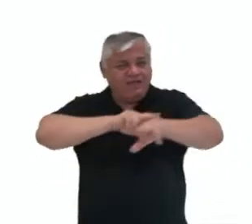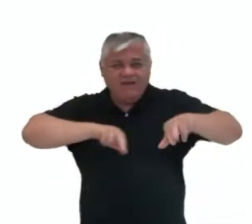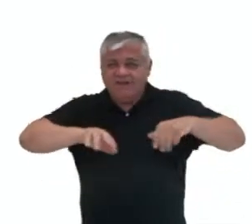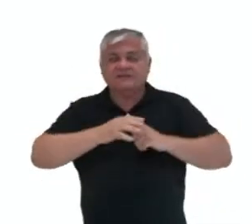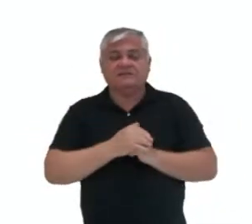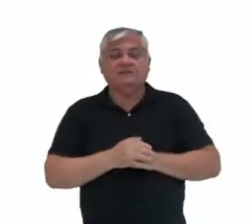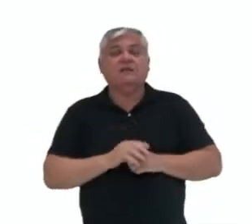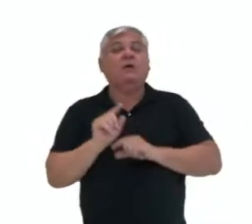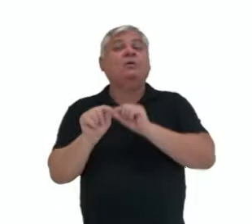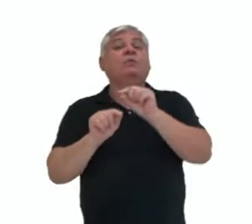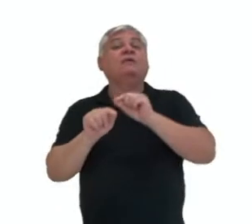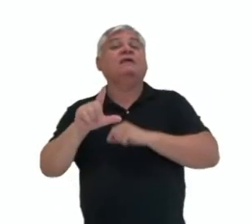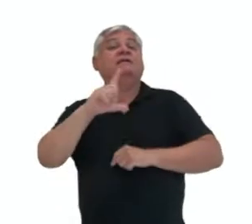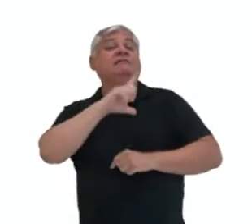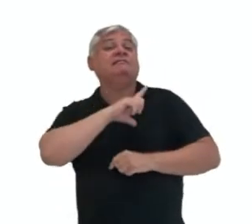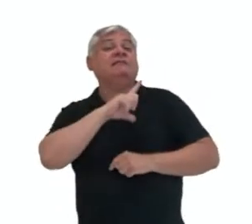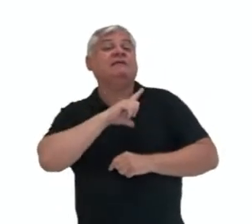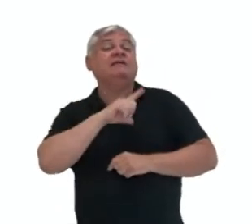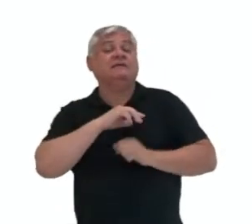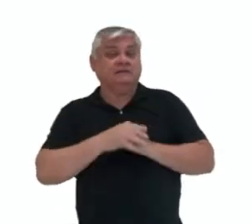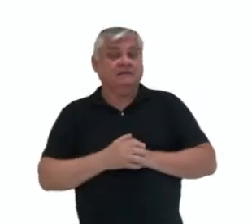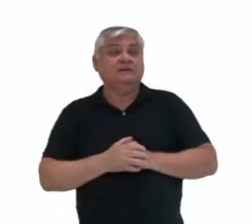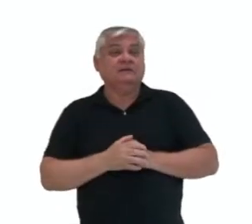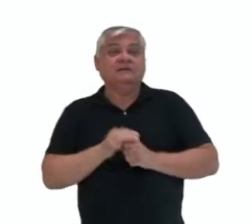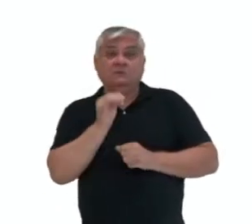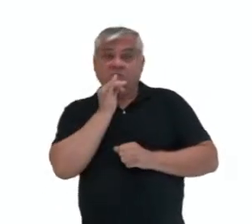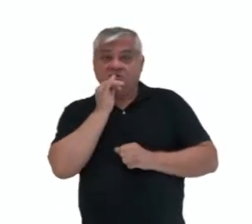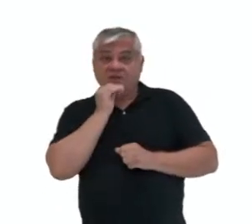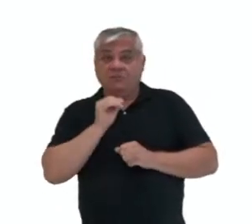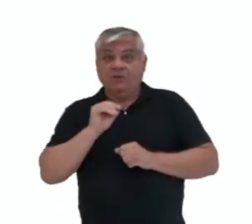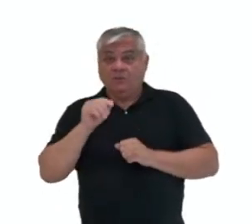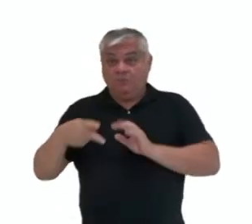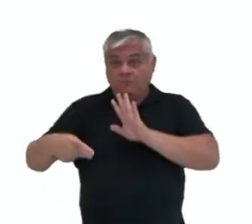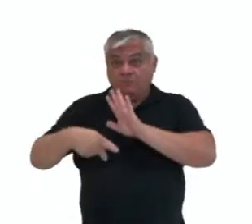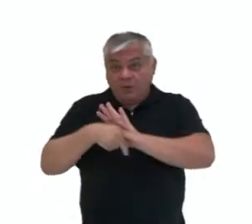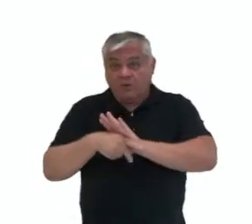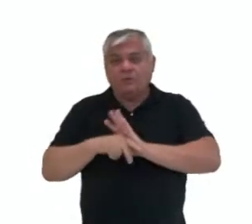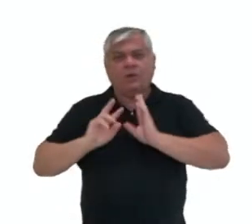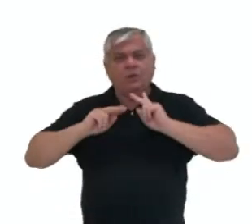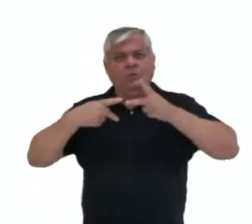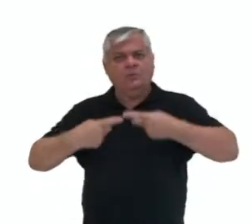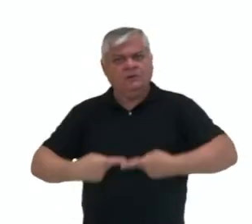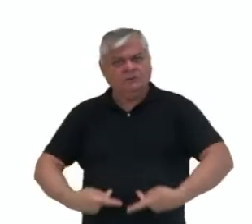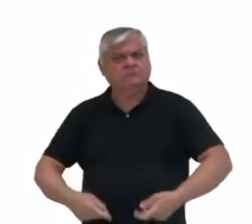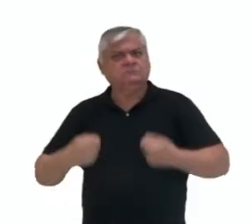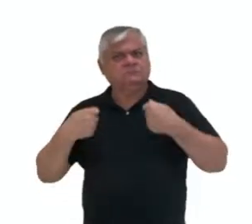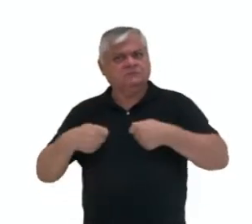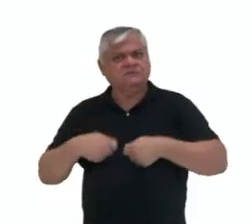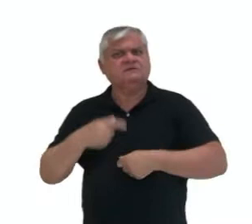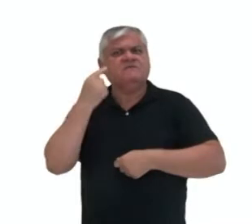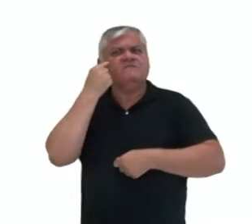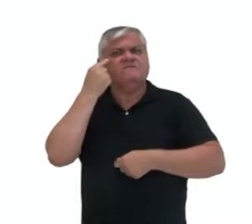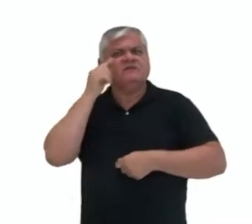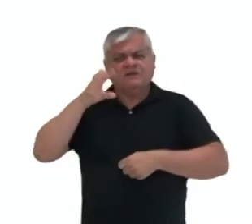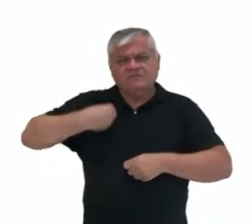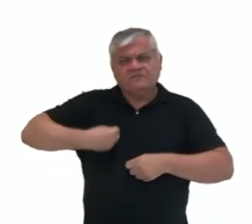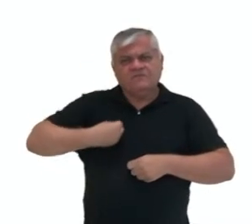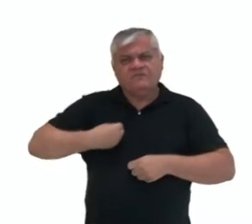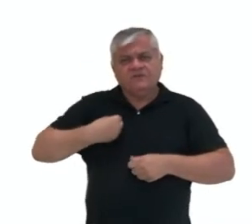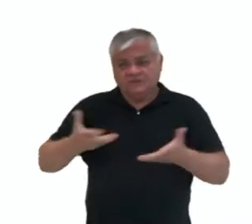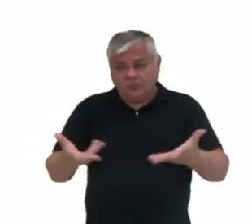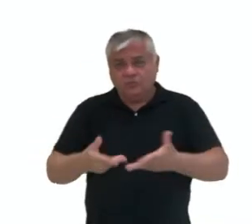patrimônio comum da humanidade e deve ser reconhecida e consolidada em benefícios das gerações presentes e